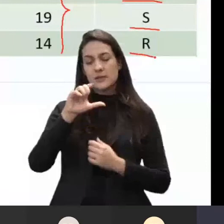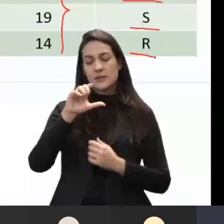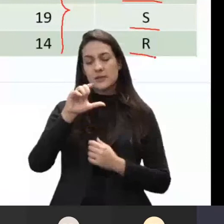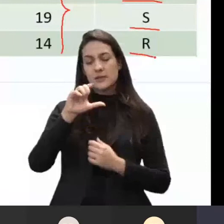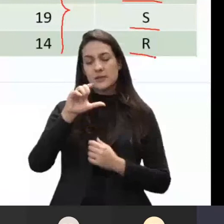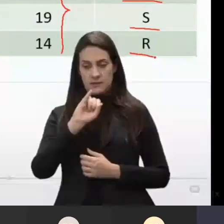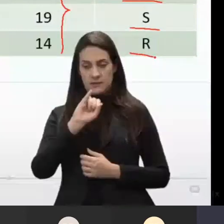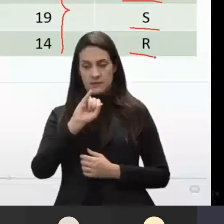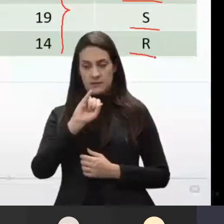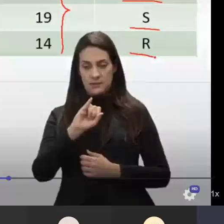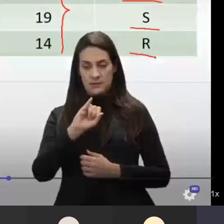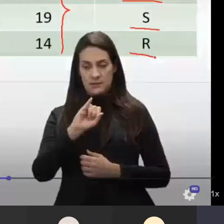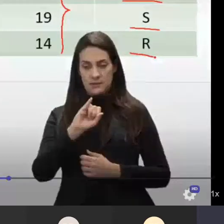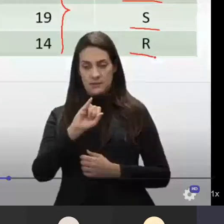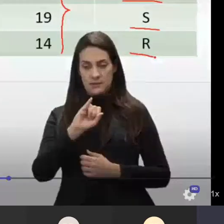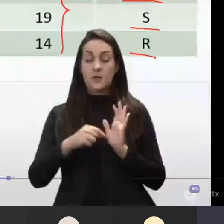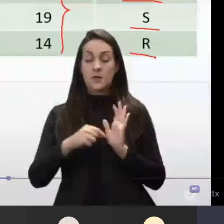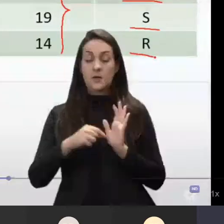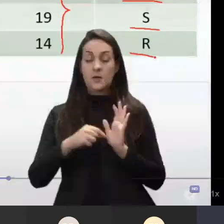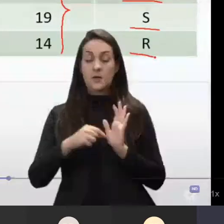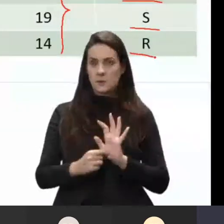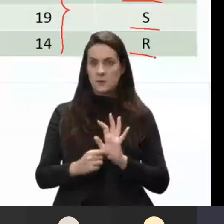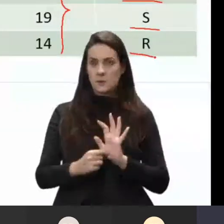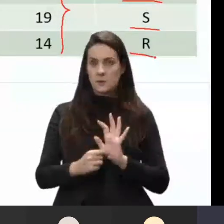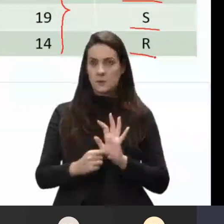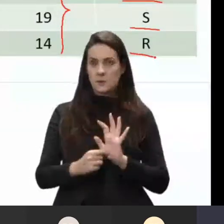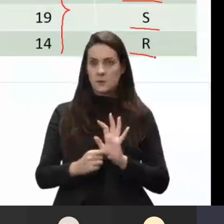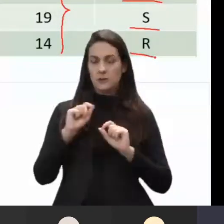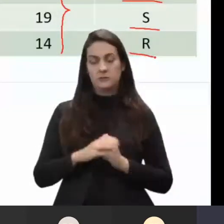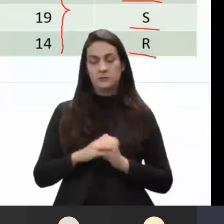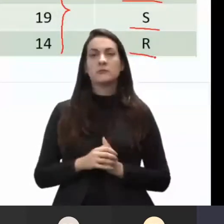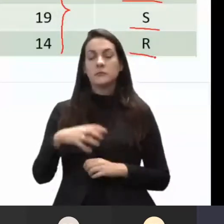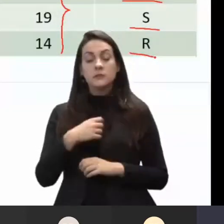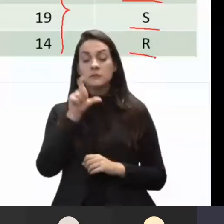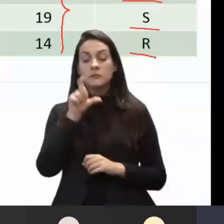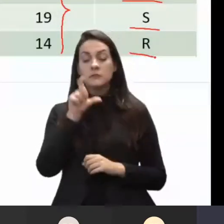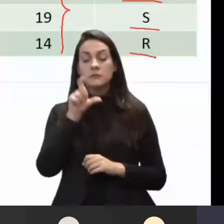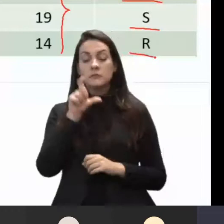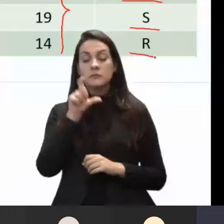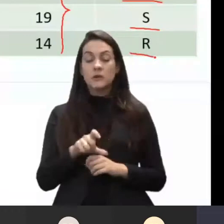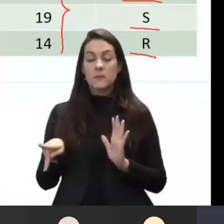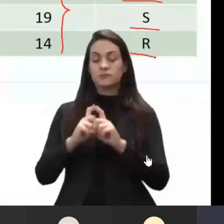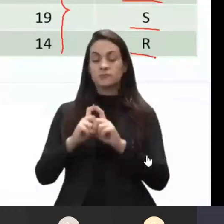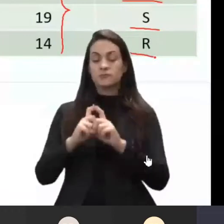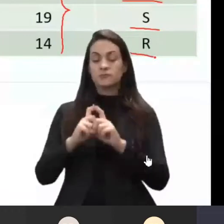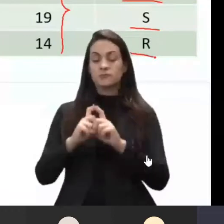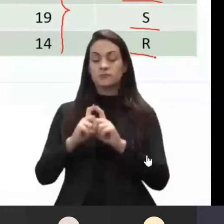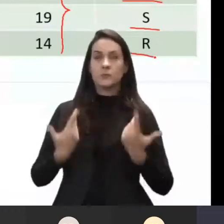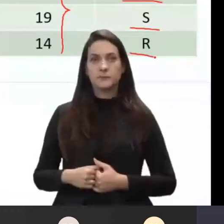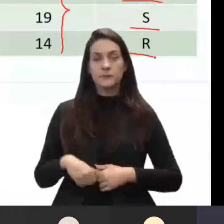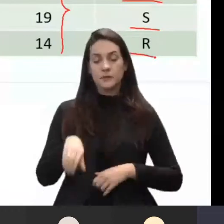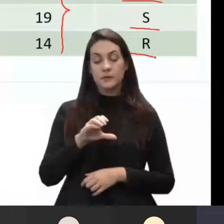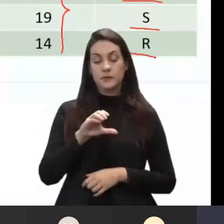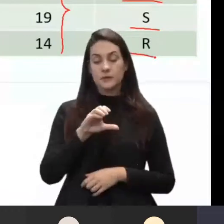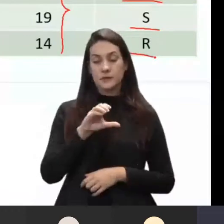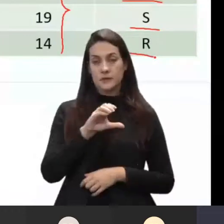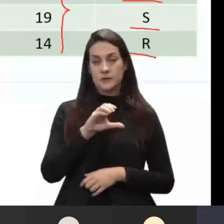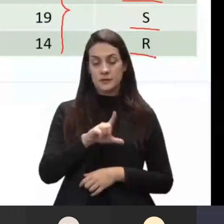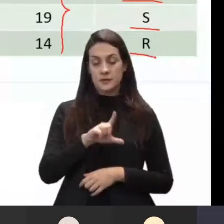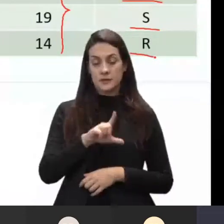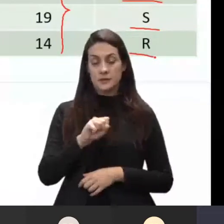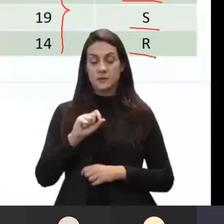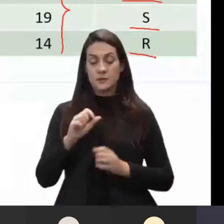ali qual é o perfil de sensibilidade das bactérias. O CLSI ele é um conjunto de membros e aí, então ele